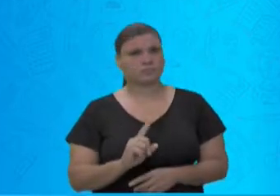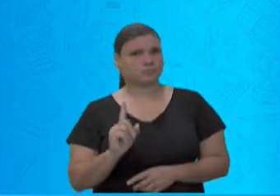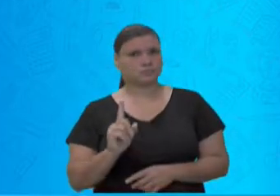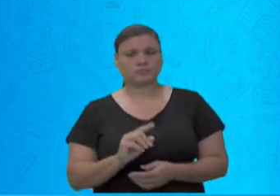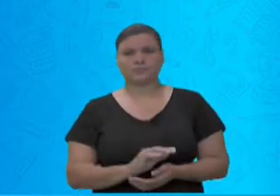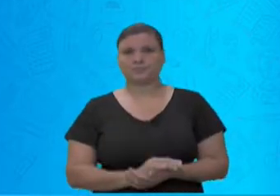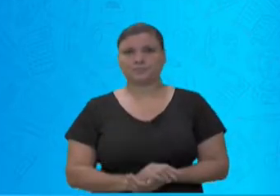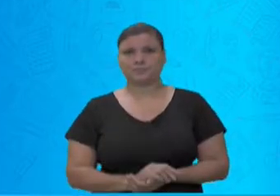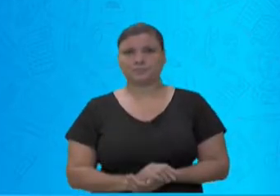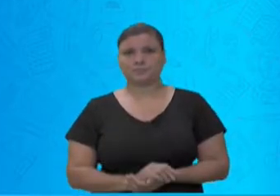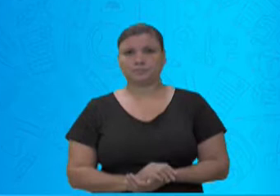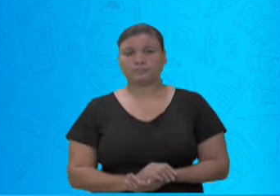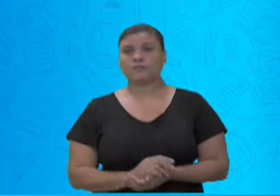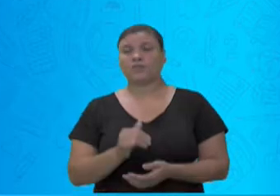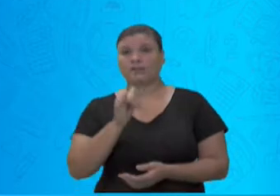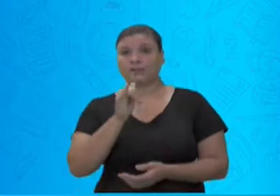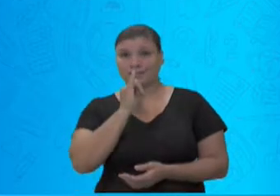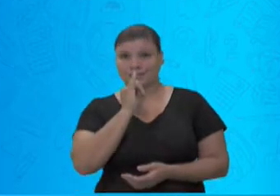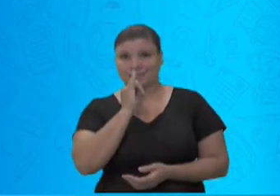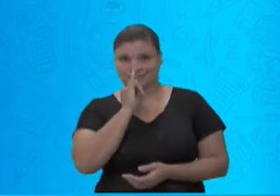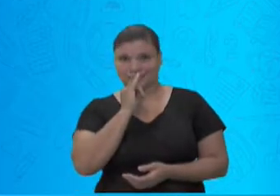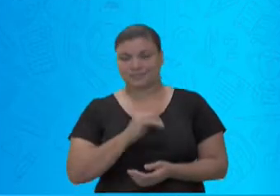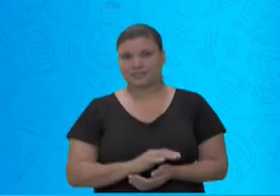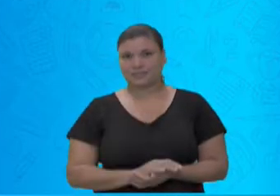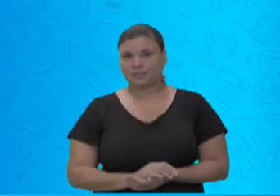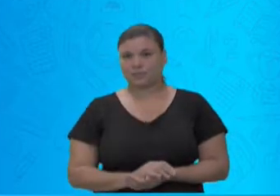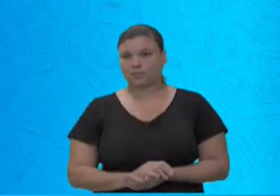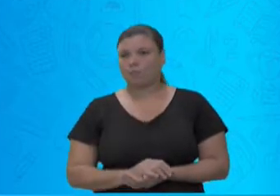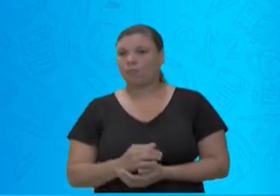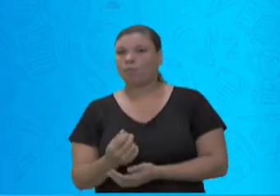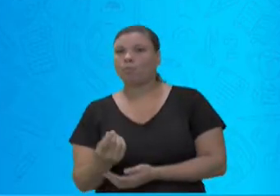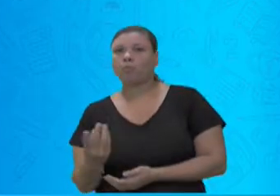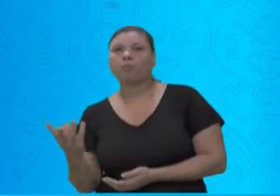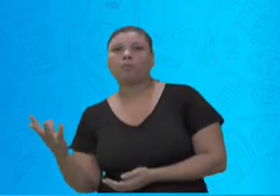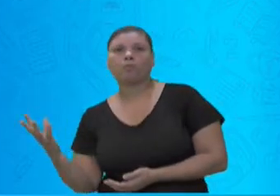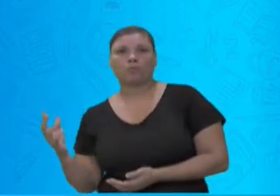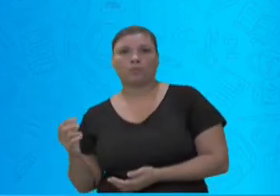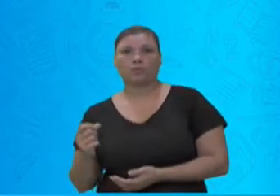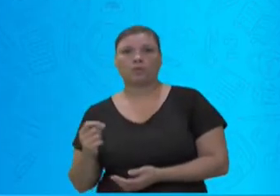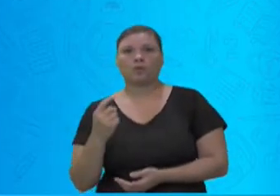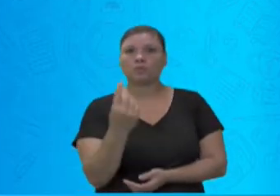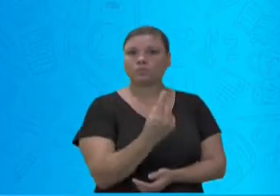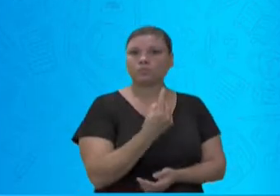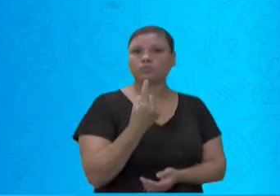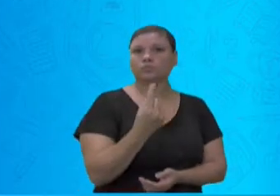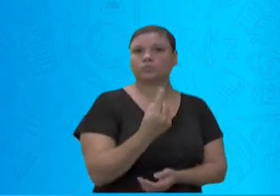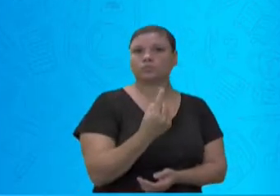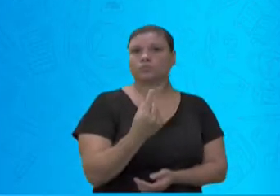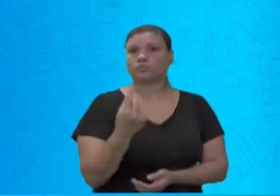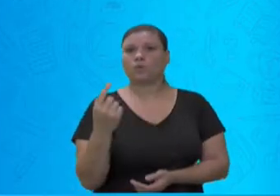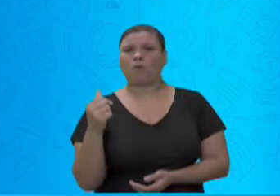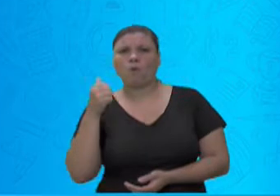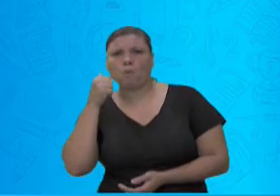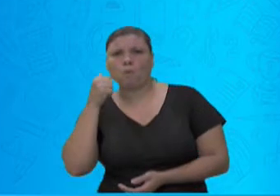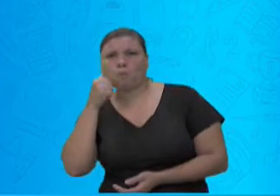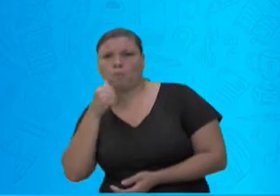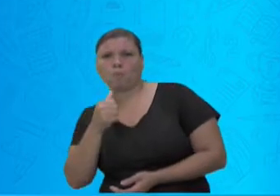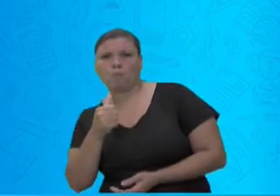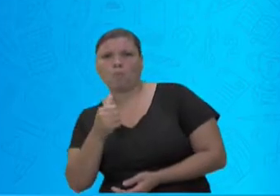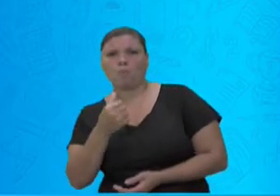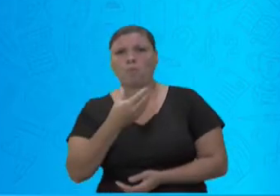Não vão para o plural. Não tem diferença quanto a masculino e feminino.